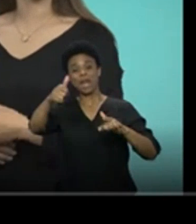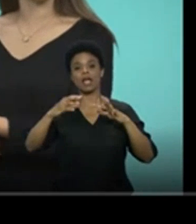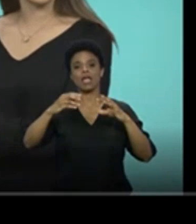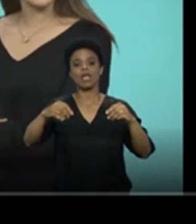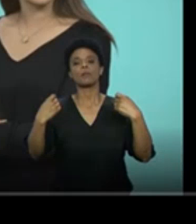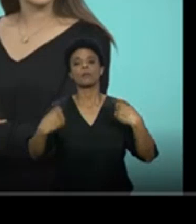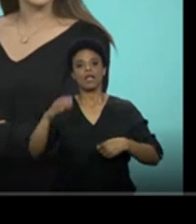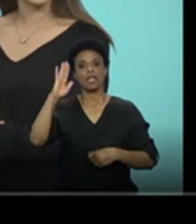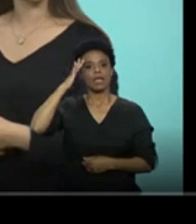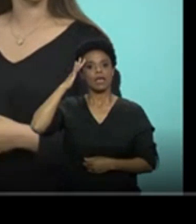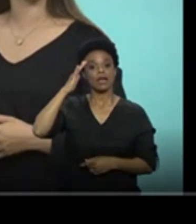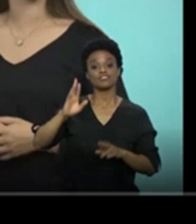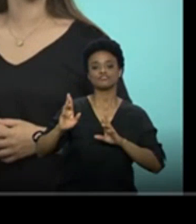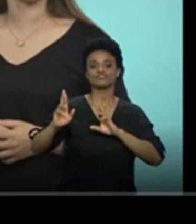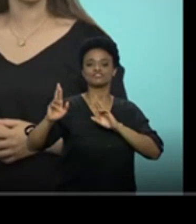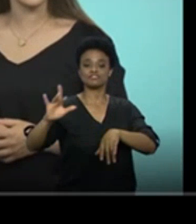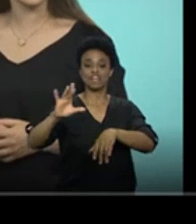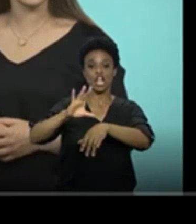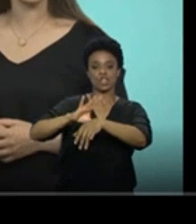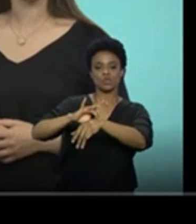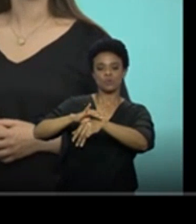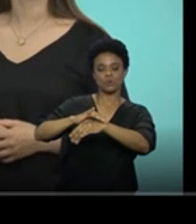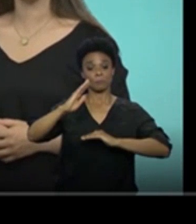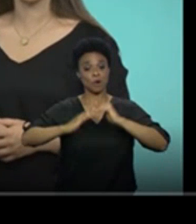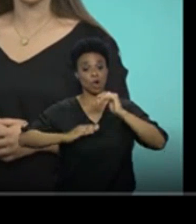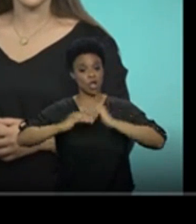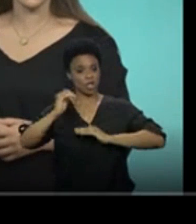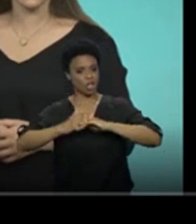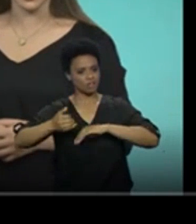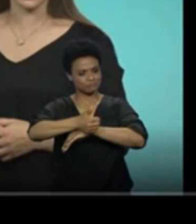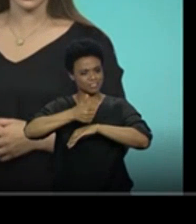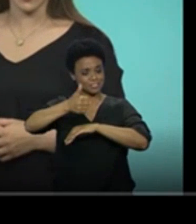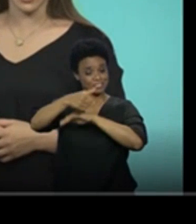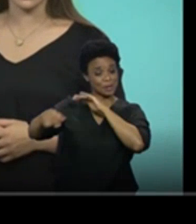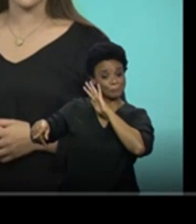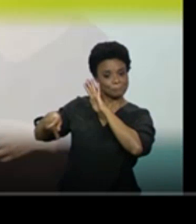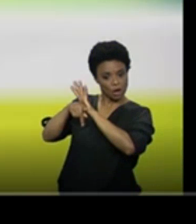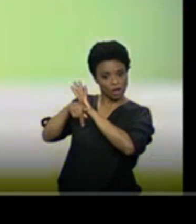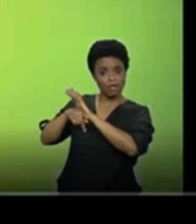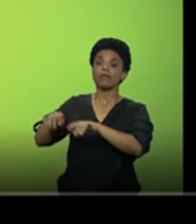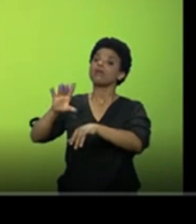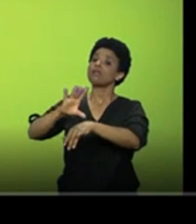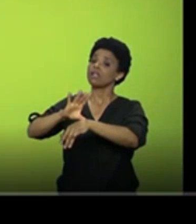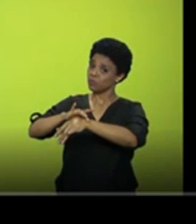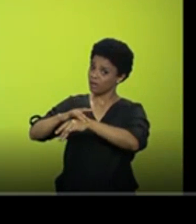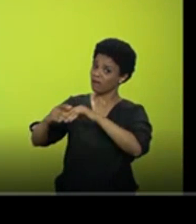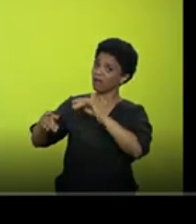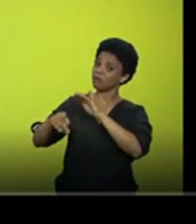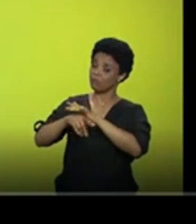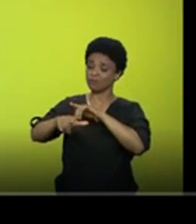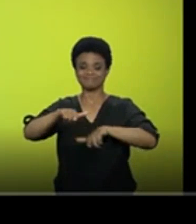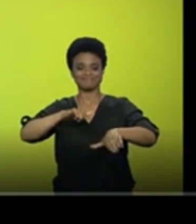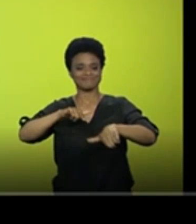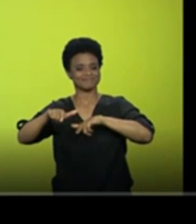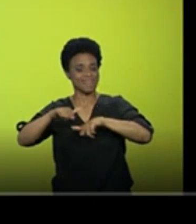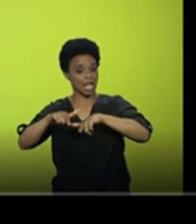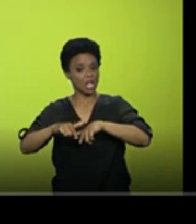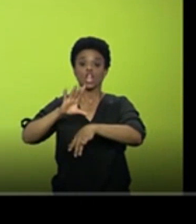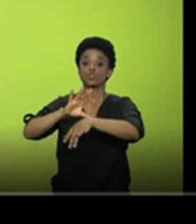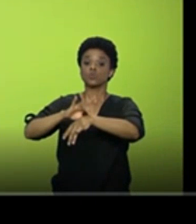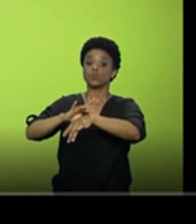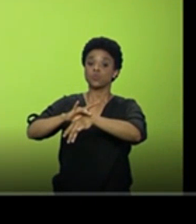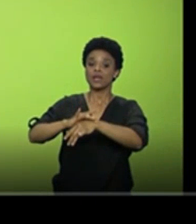precisamos entender a diferença entre doenças profissionais típicas e doenças relacionadas ao trabalho. As doenças profissionais